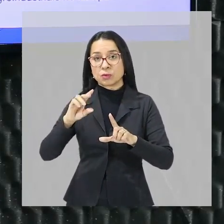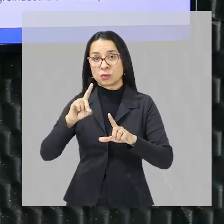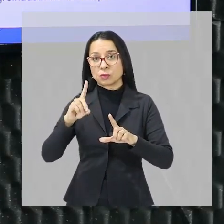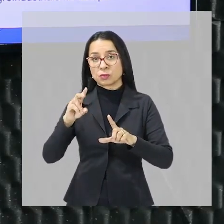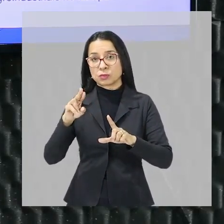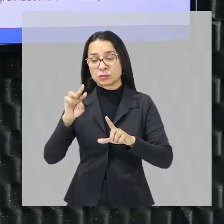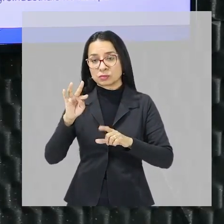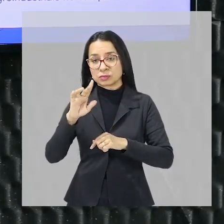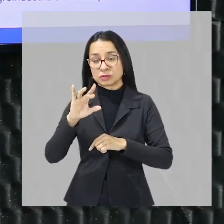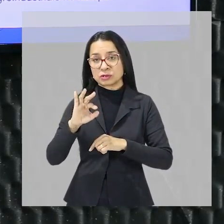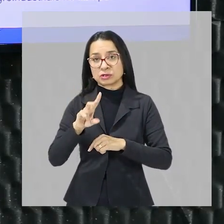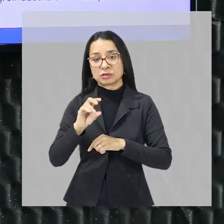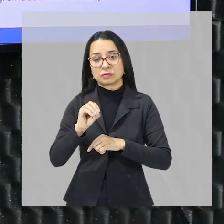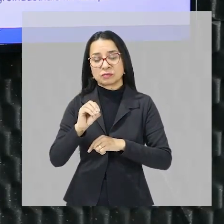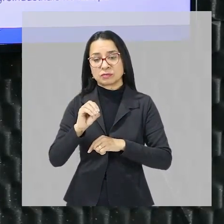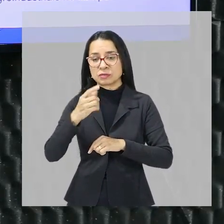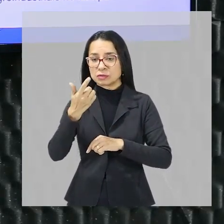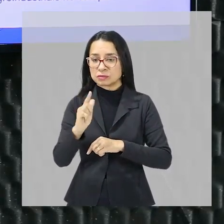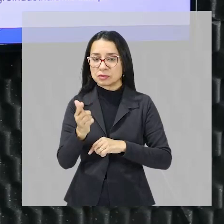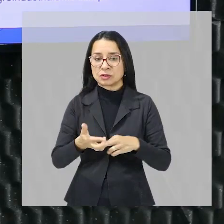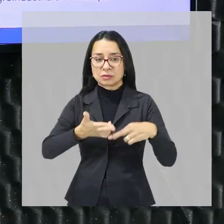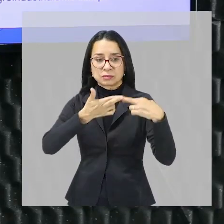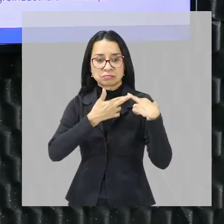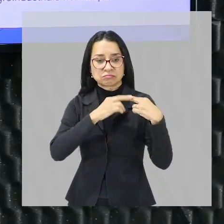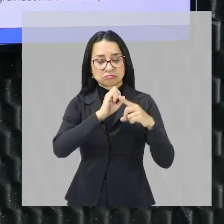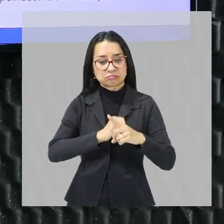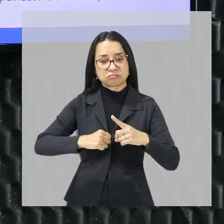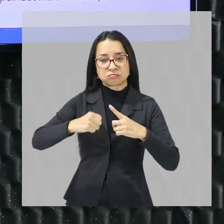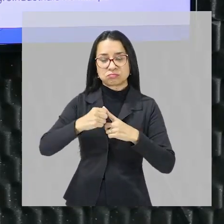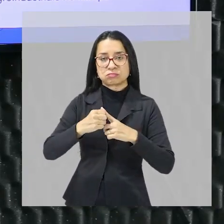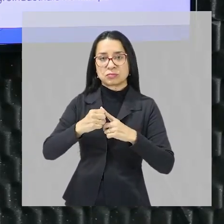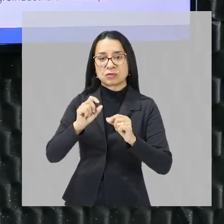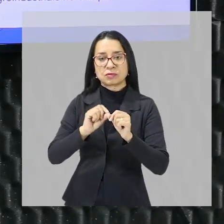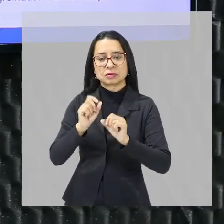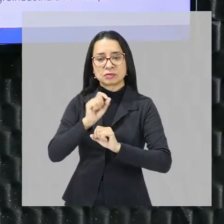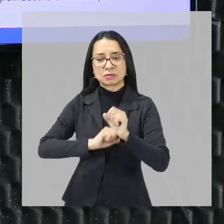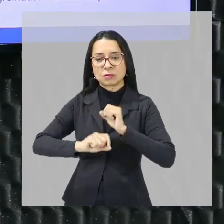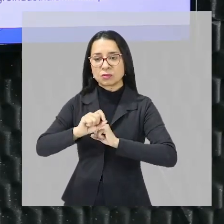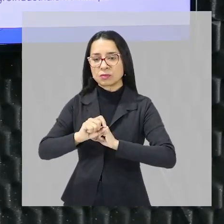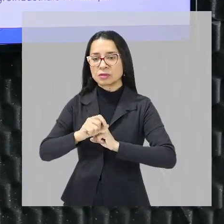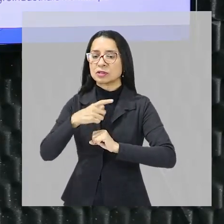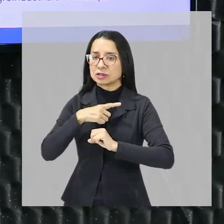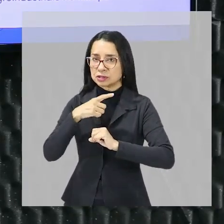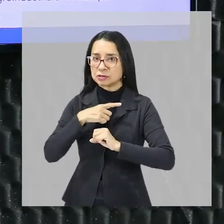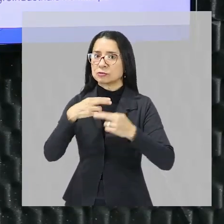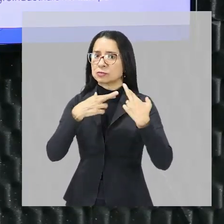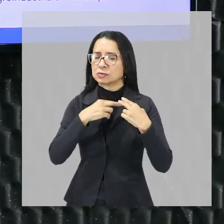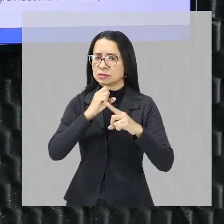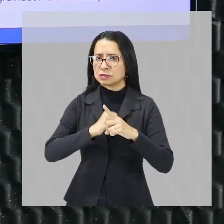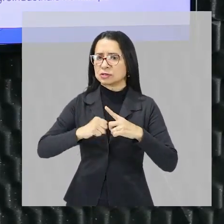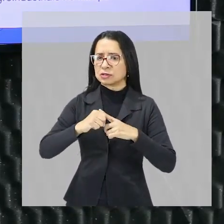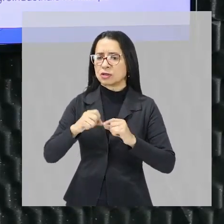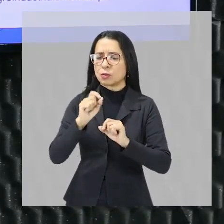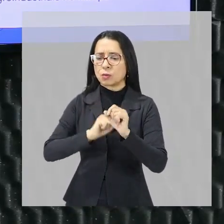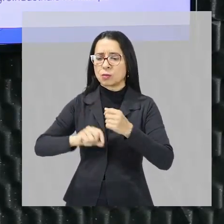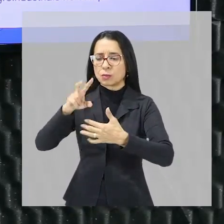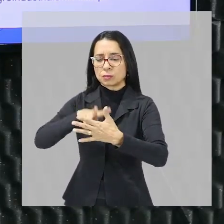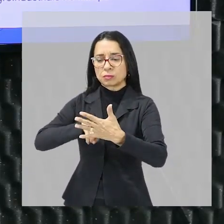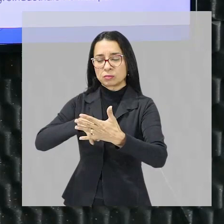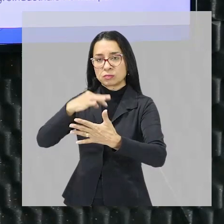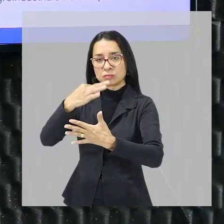E desapropriar esse espaço para que ele seja produtivo faria com que ele cumprisse função social, que foi o que a gente leu no